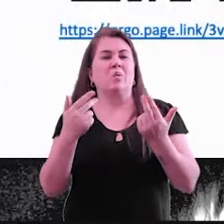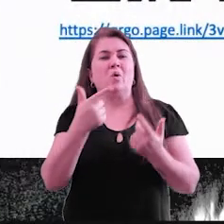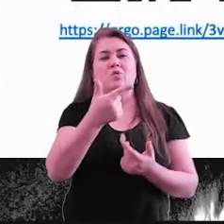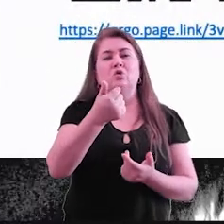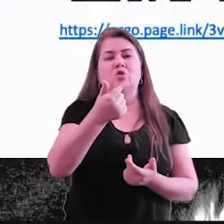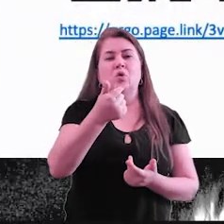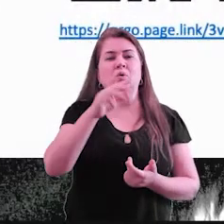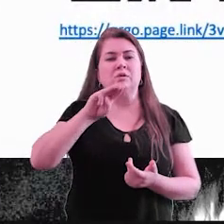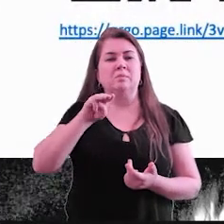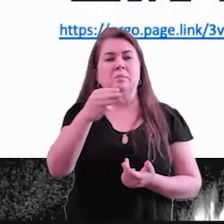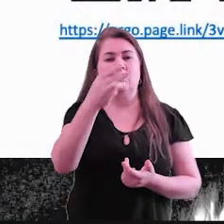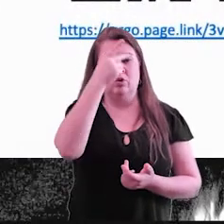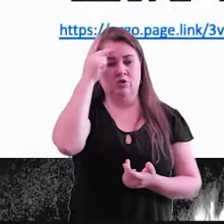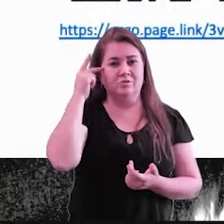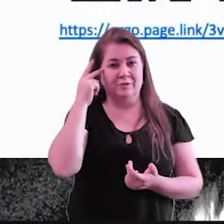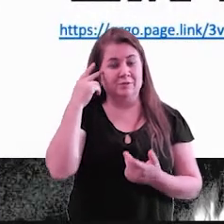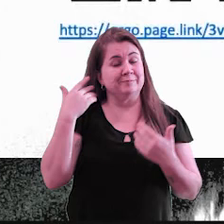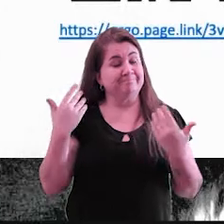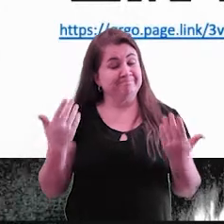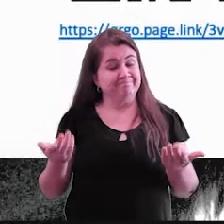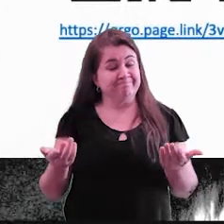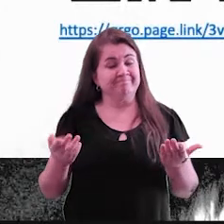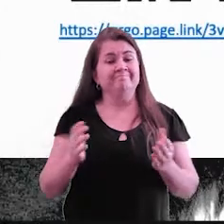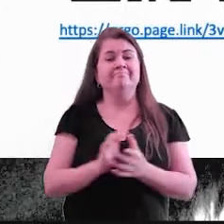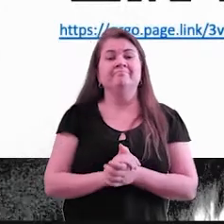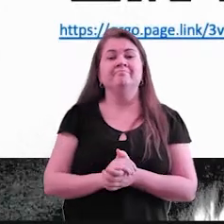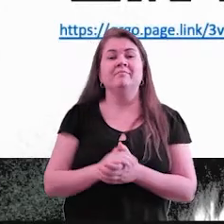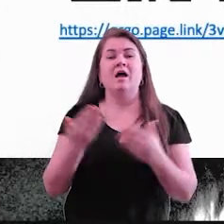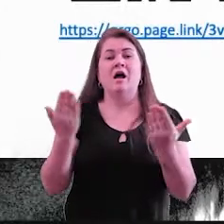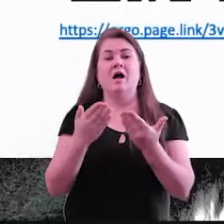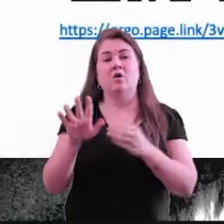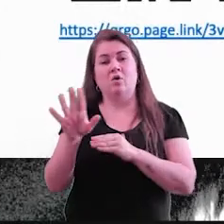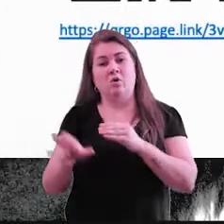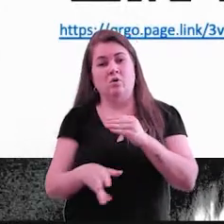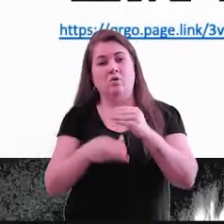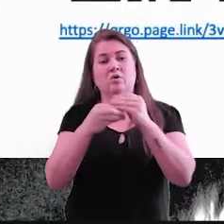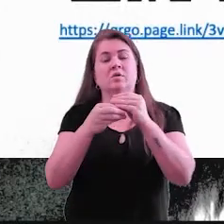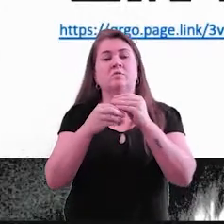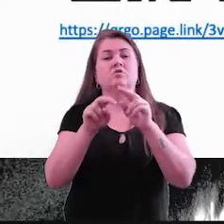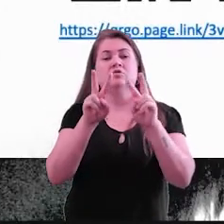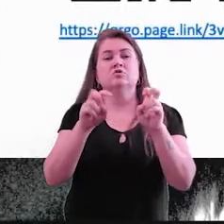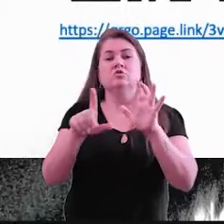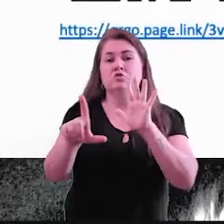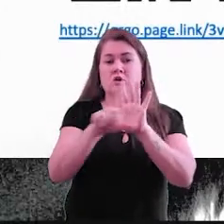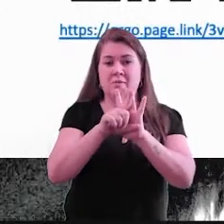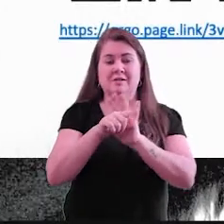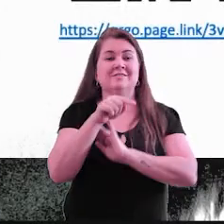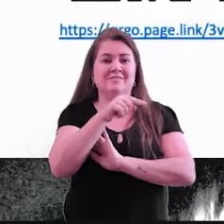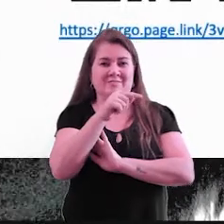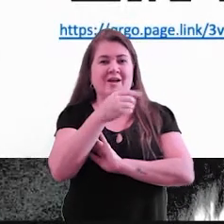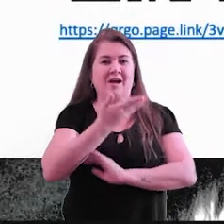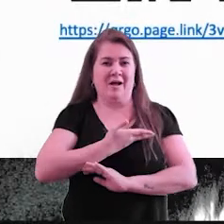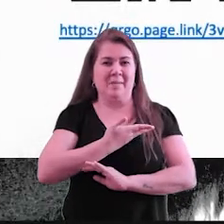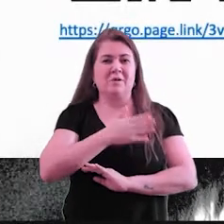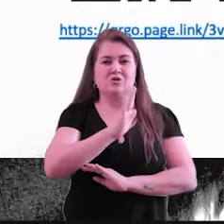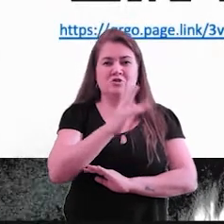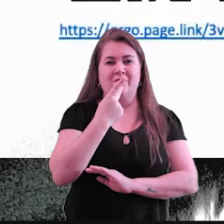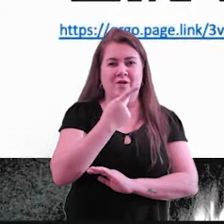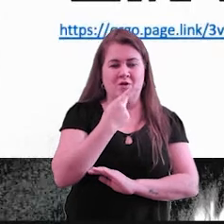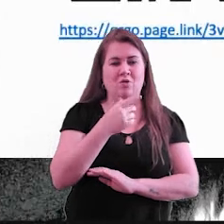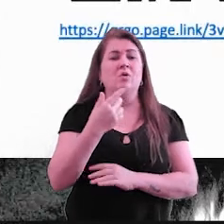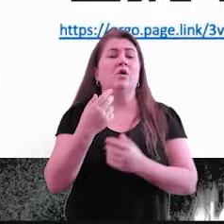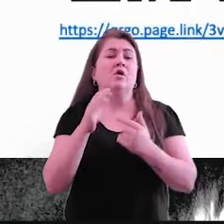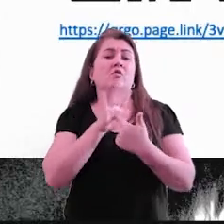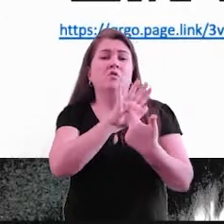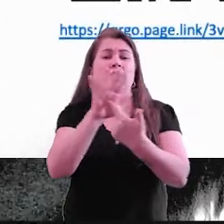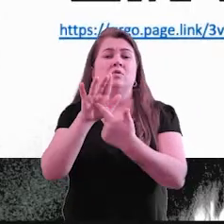parte da legislação que a Camila trouxe, eu trago a LBI, que para quem ainda não está